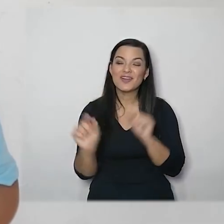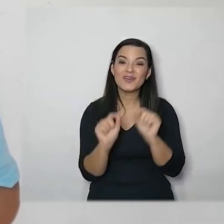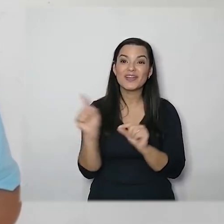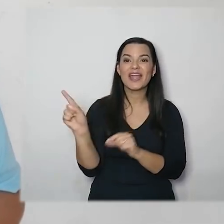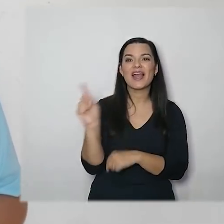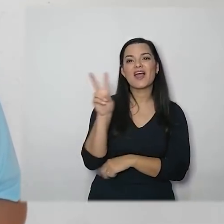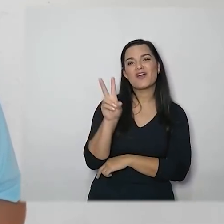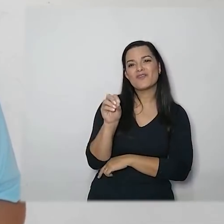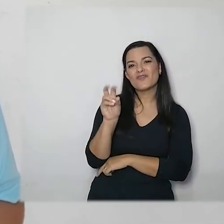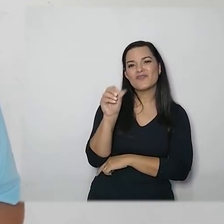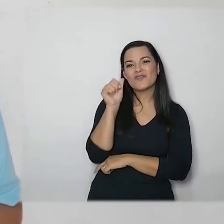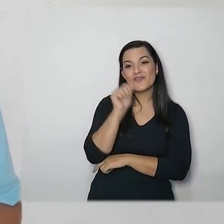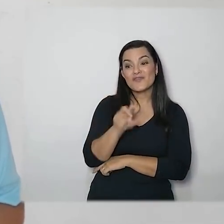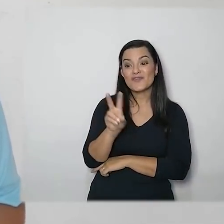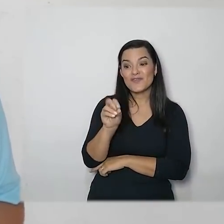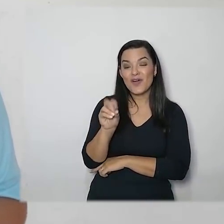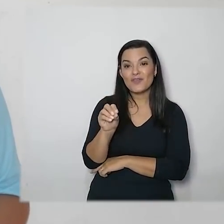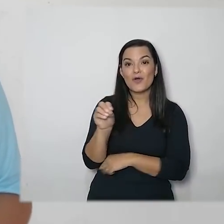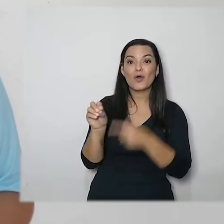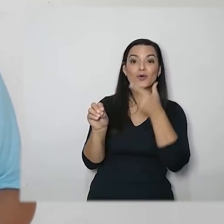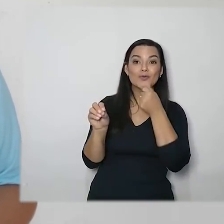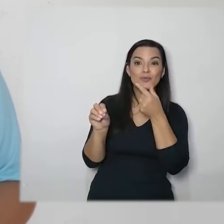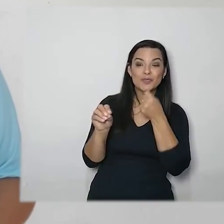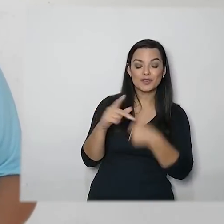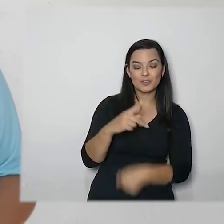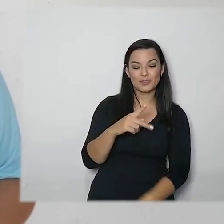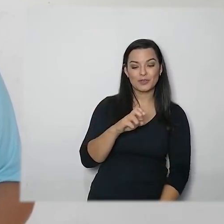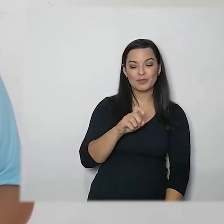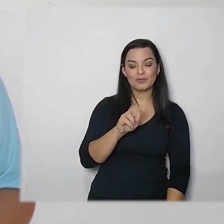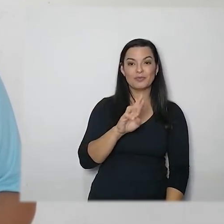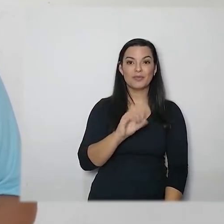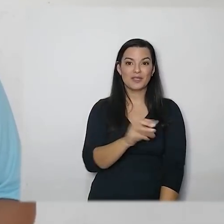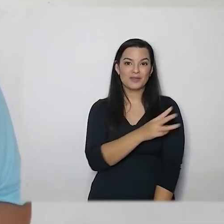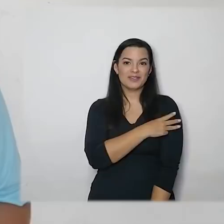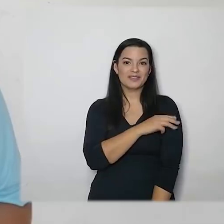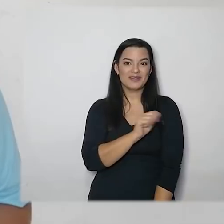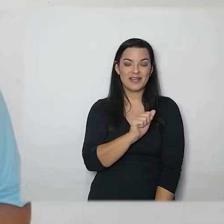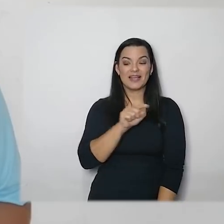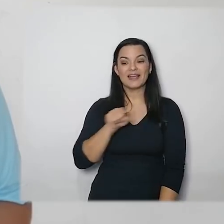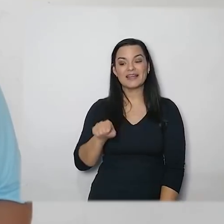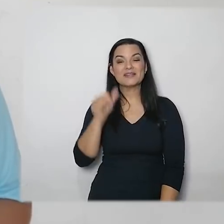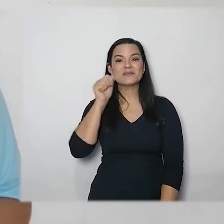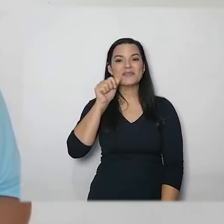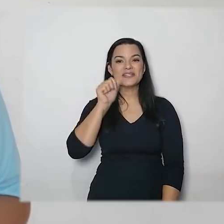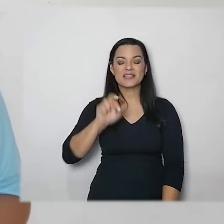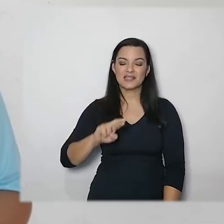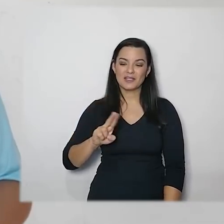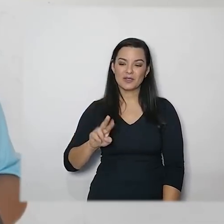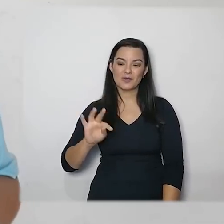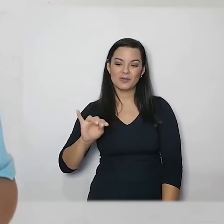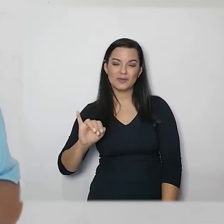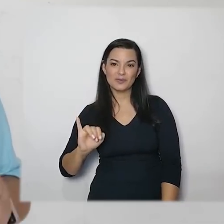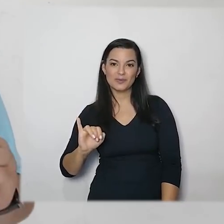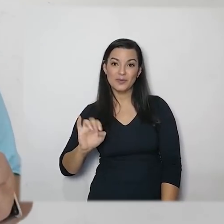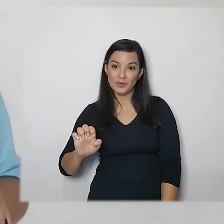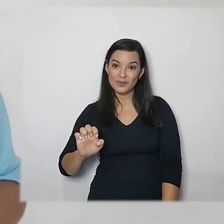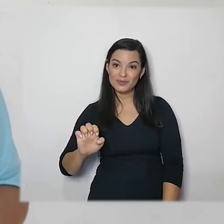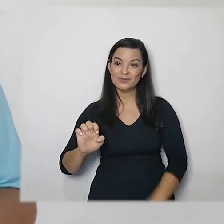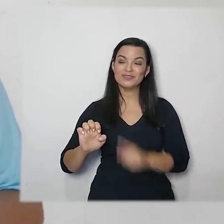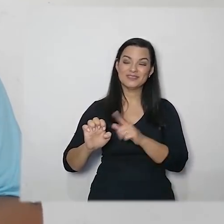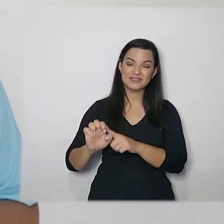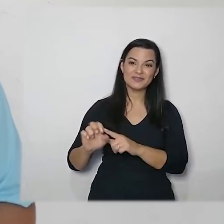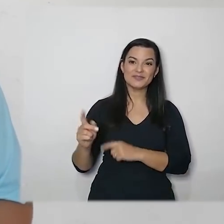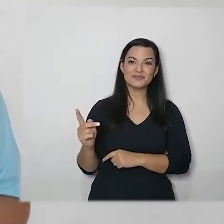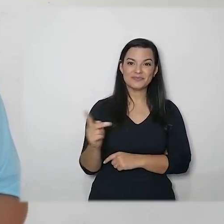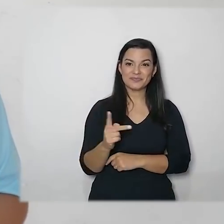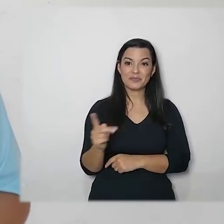Pedro, aluno do 3º ano A, e da Ruth, aluna do 1º ano A da EPG